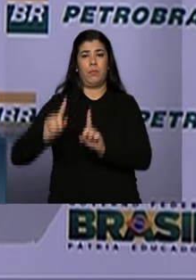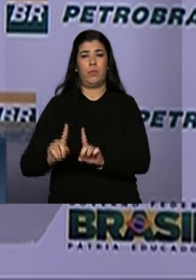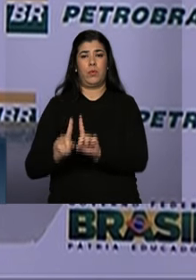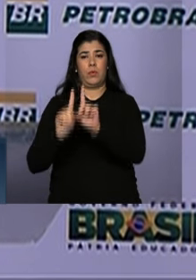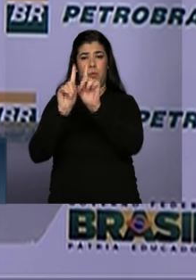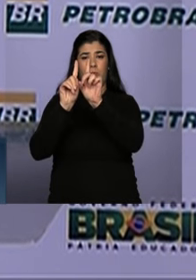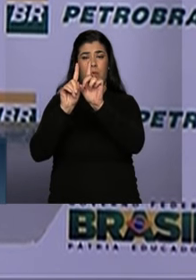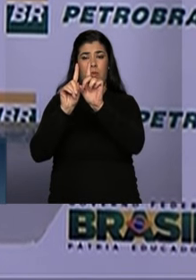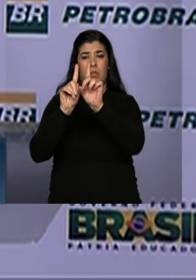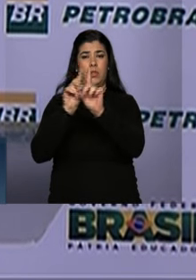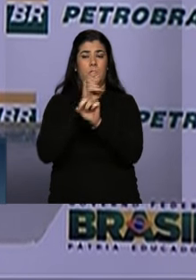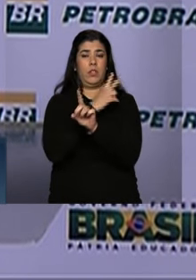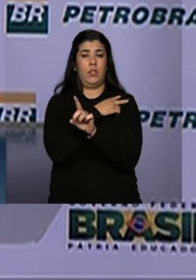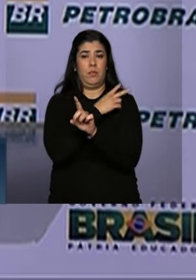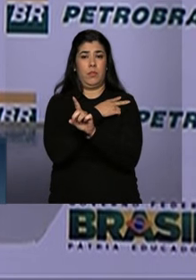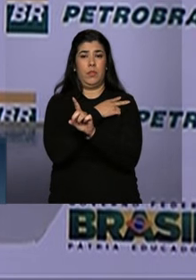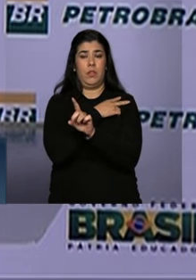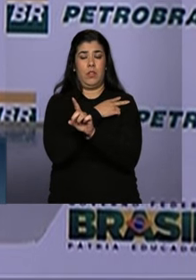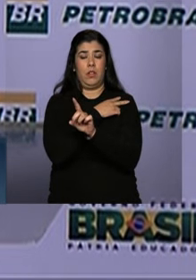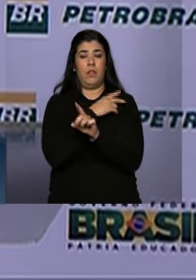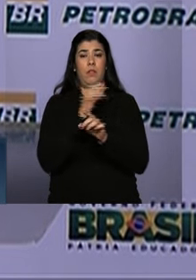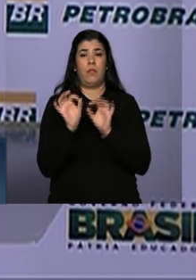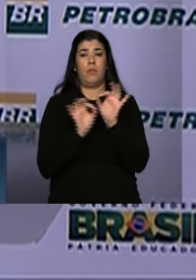comando deste